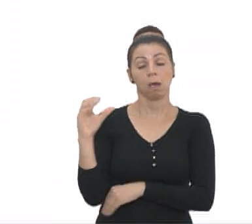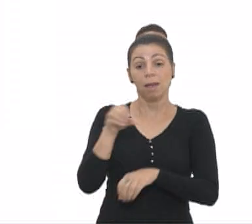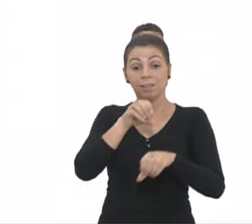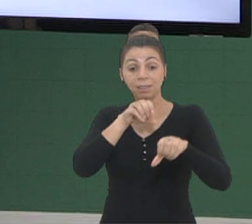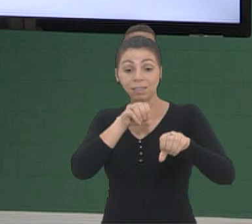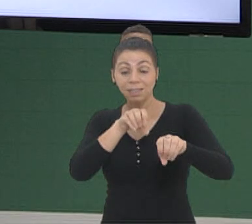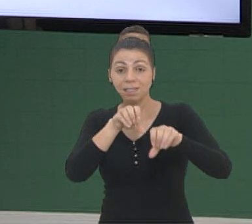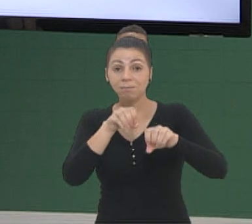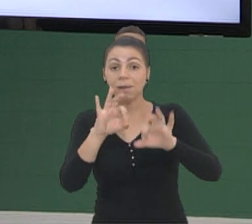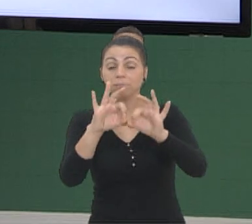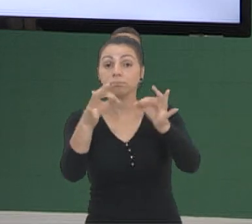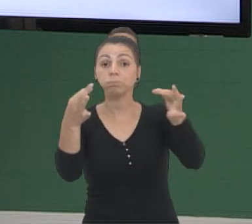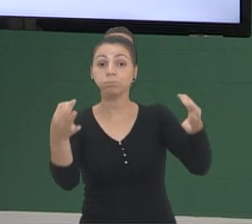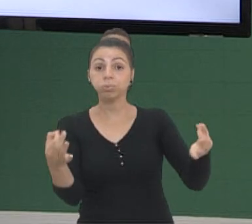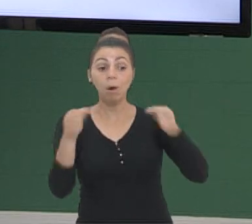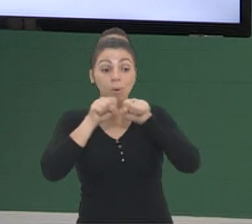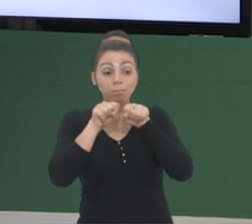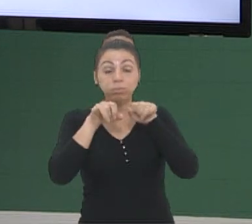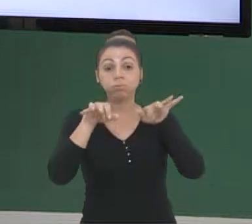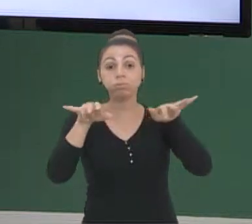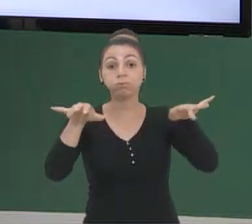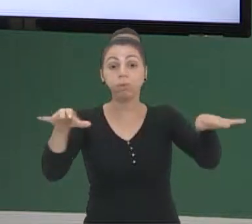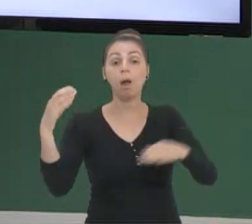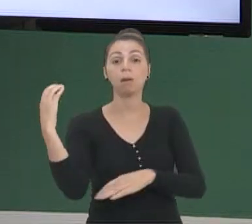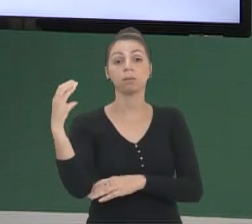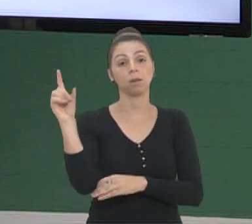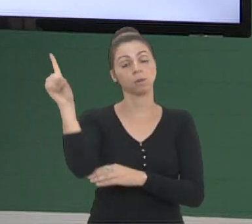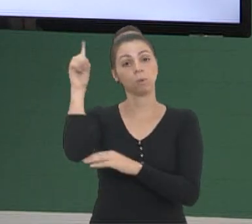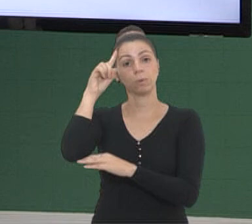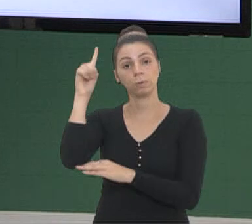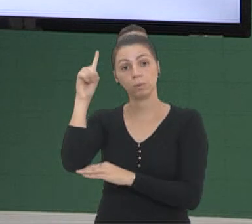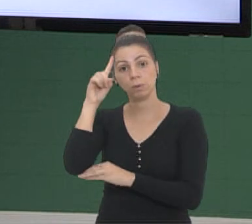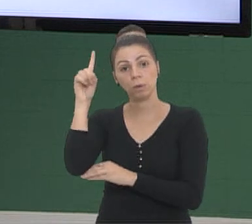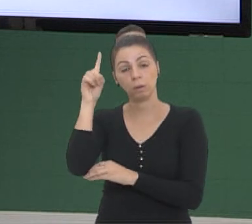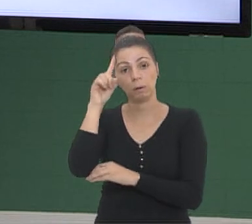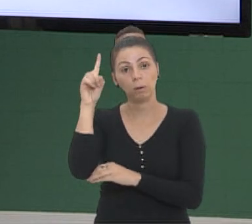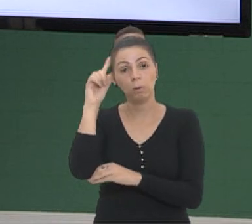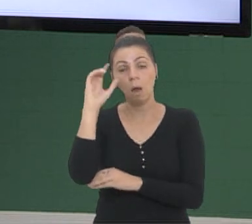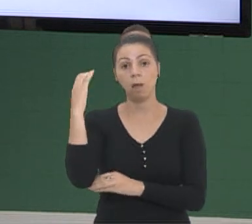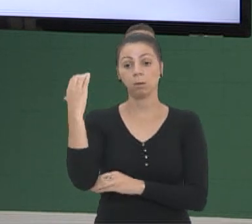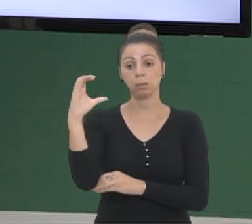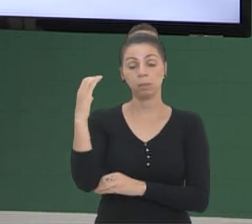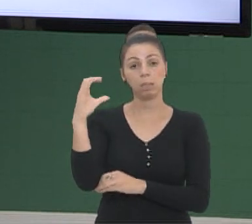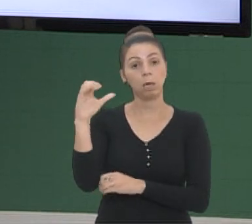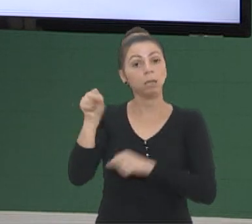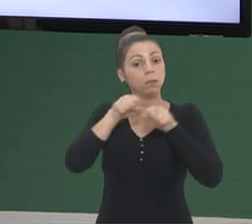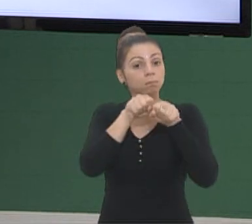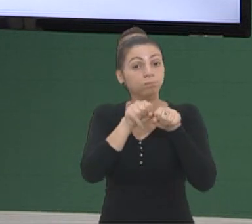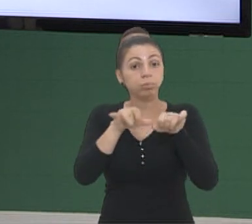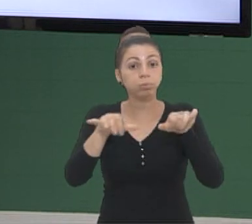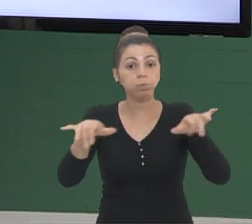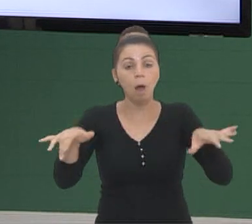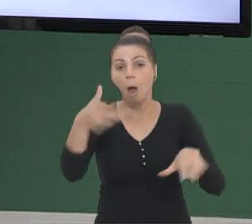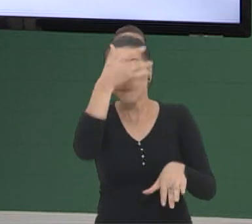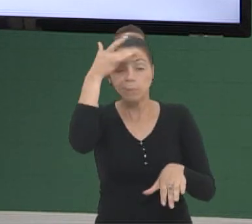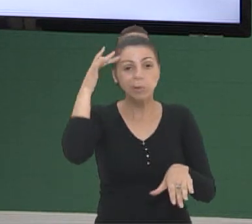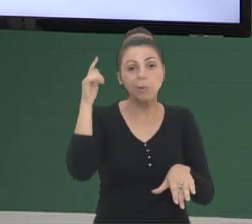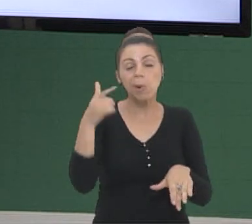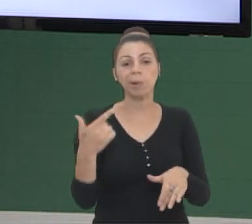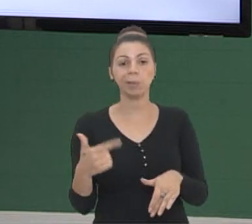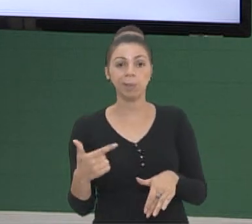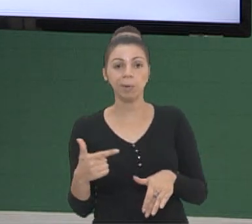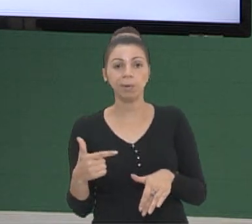simples, divulgar a ciência do cotidiano, divulgar a ciência para as pessoas, principalmente que não são